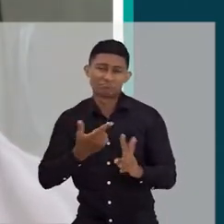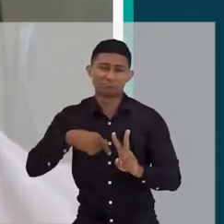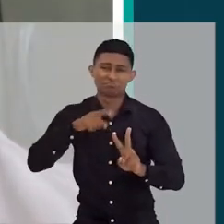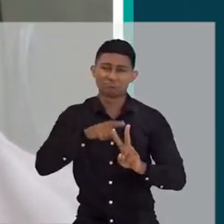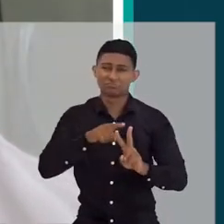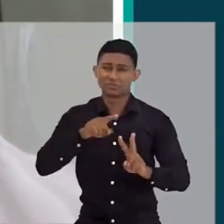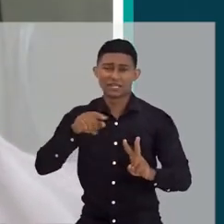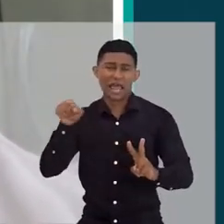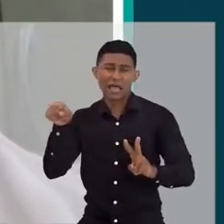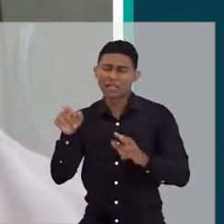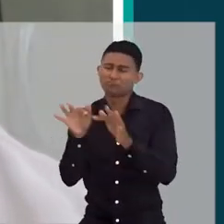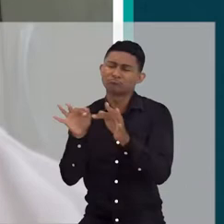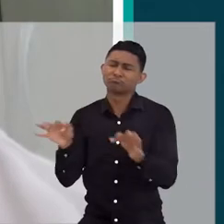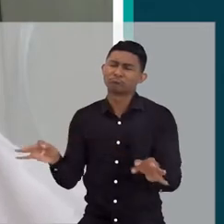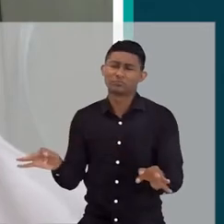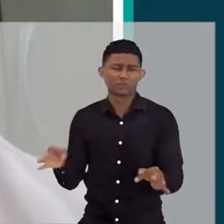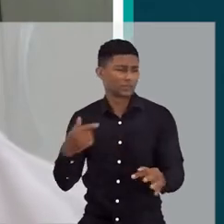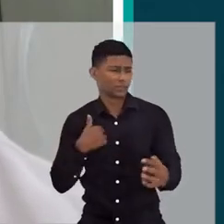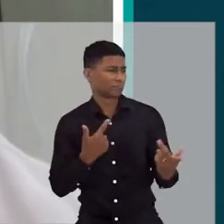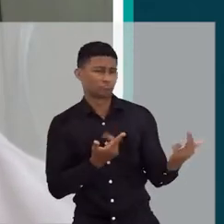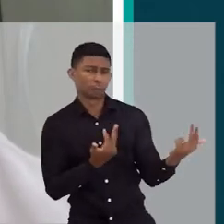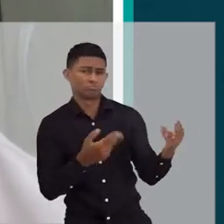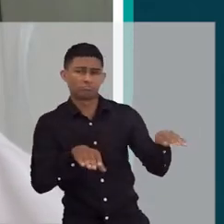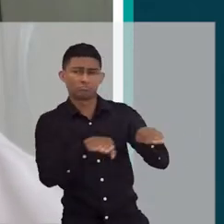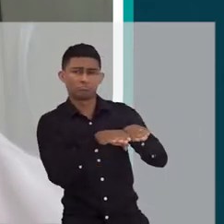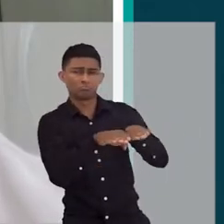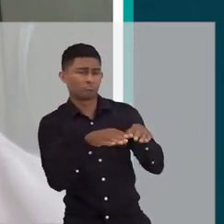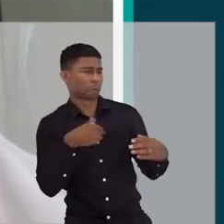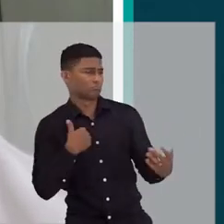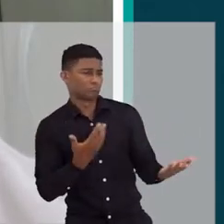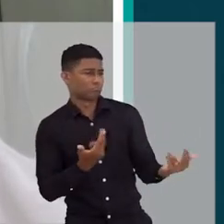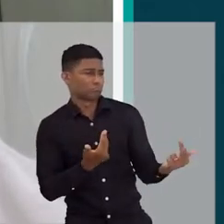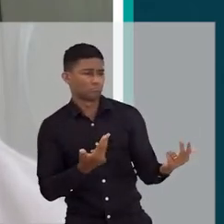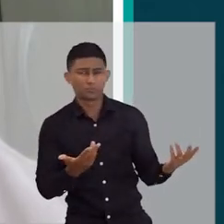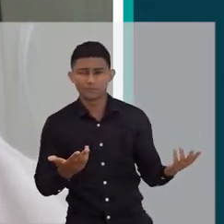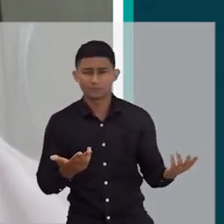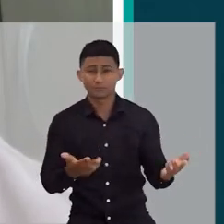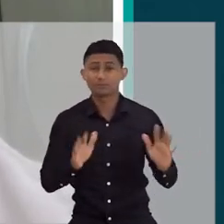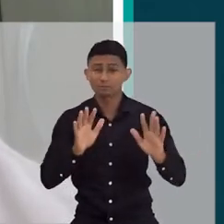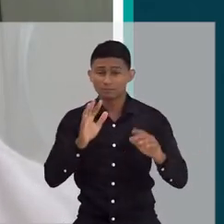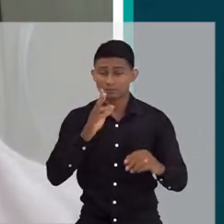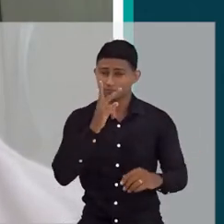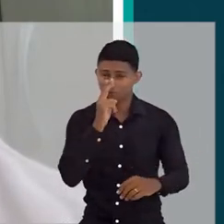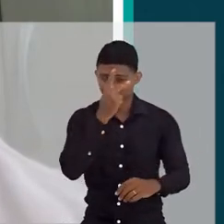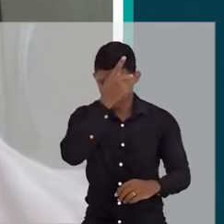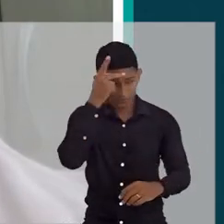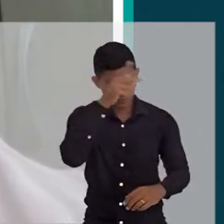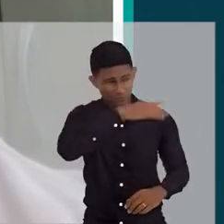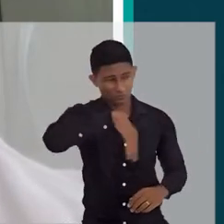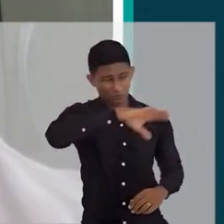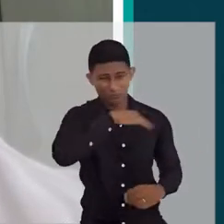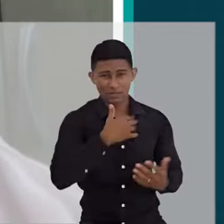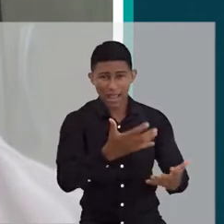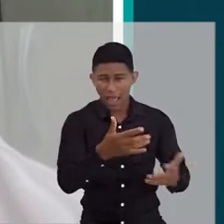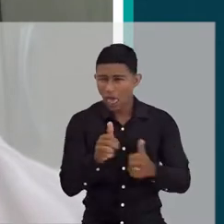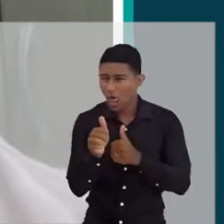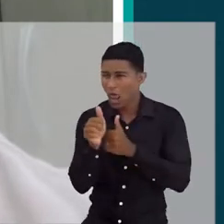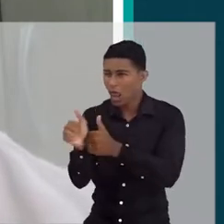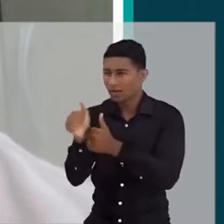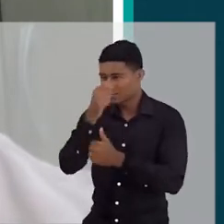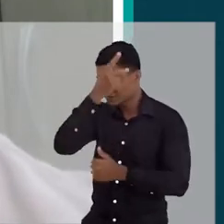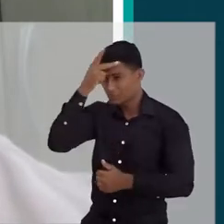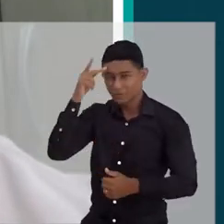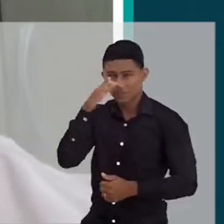humilde, né? Mas humilde eu sou, todo mundo é humilde, sabe? Então as pessoas tendem a acompanhar mais pessoas brancas nas redes sociais, né?